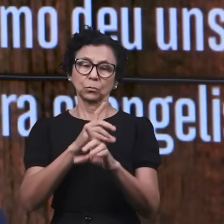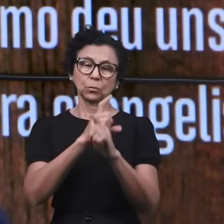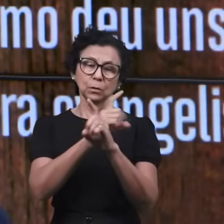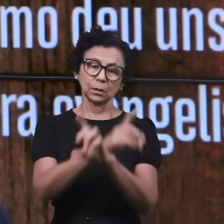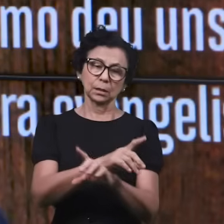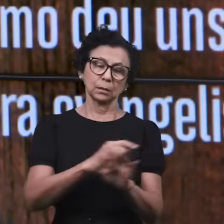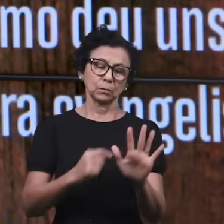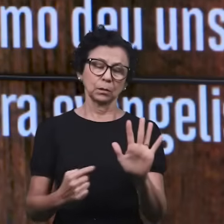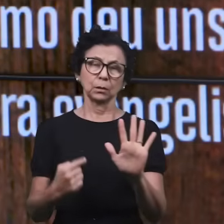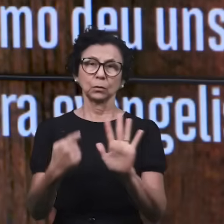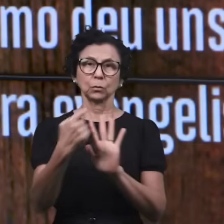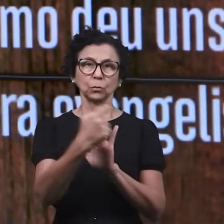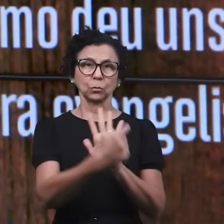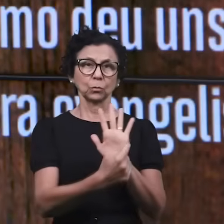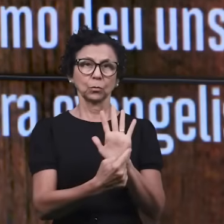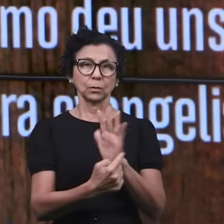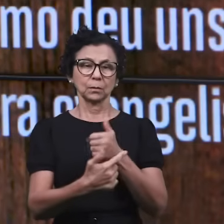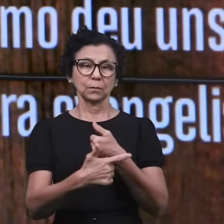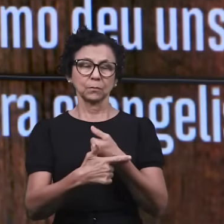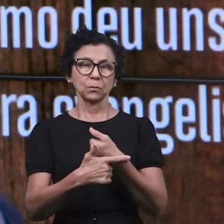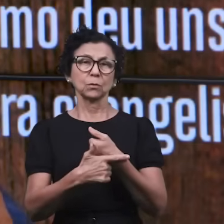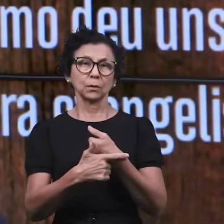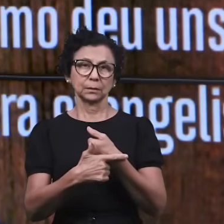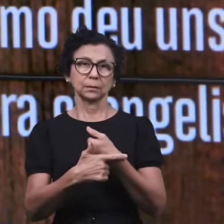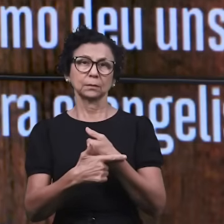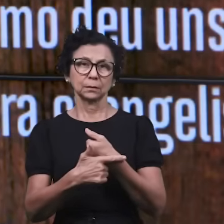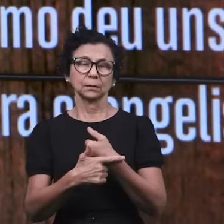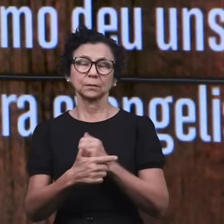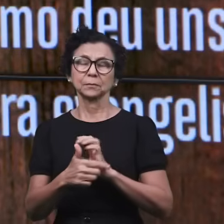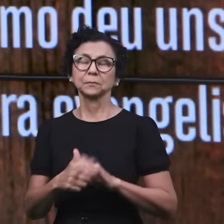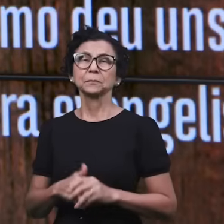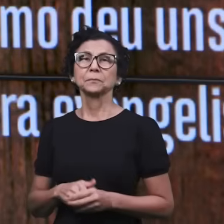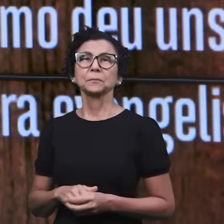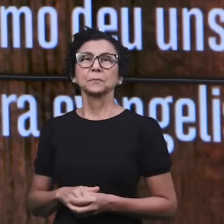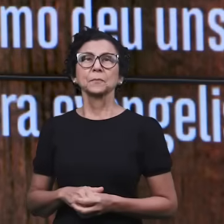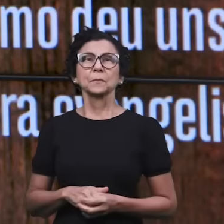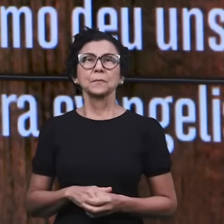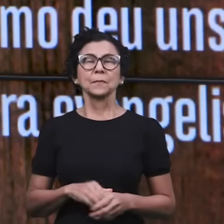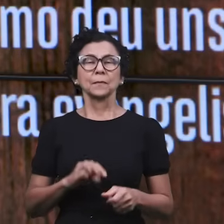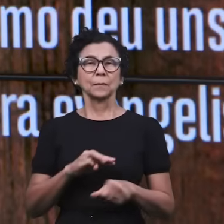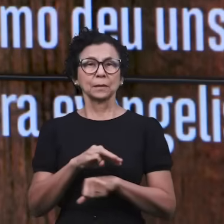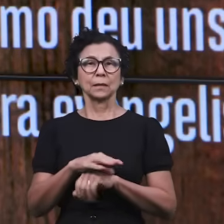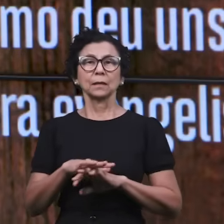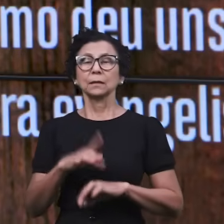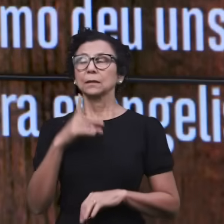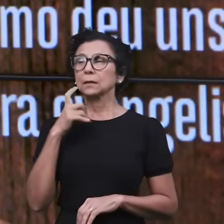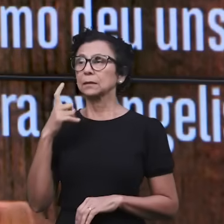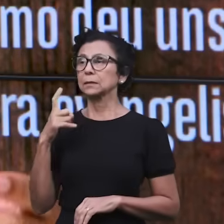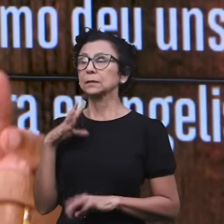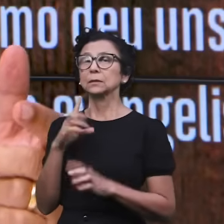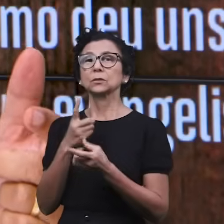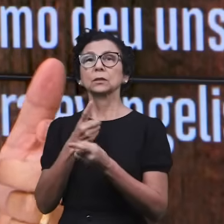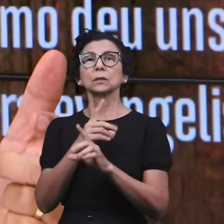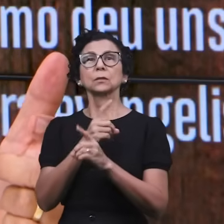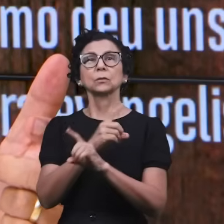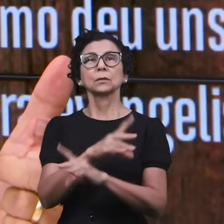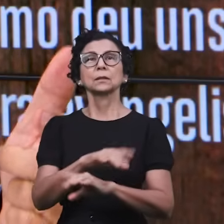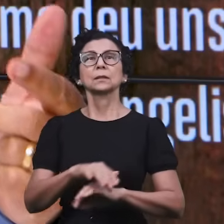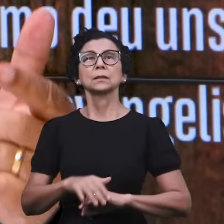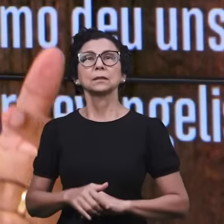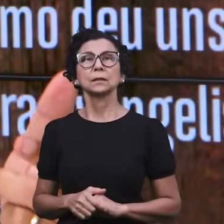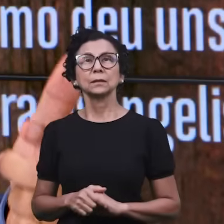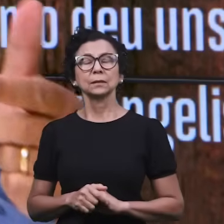ela consolida tudo isso que... E interessante que a doutrina, eu até anotei aqui uma coisa interessante, ela que